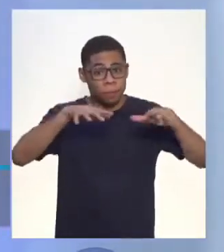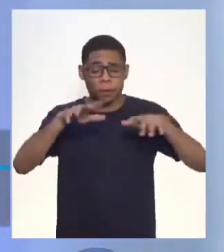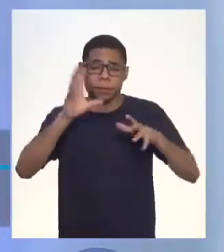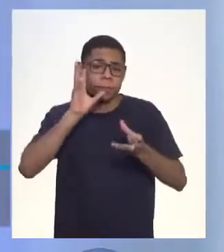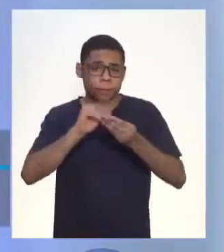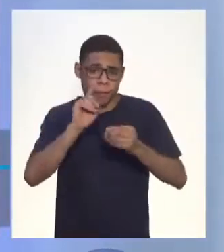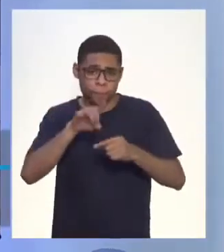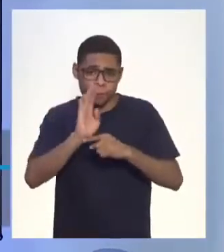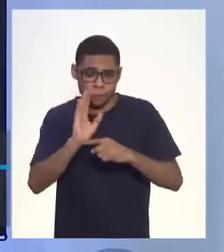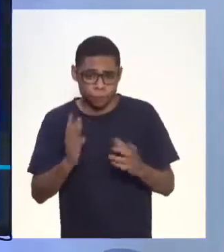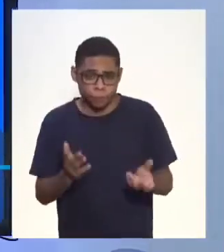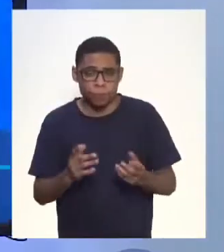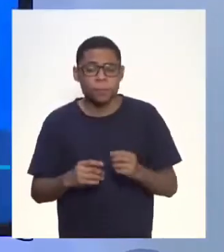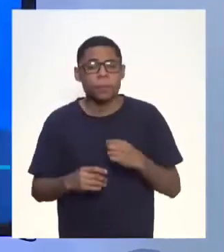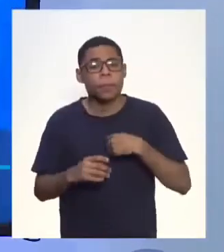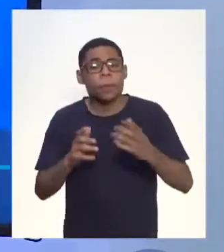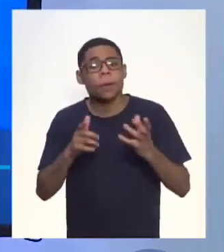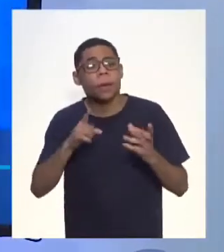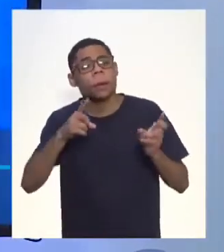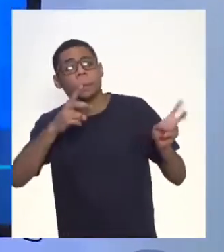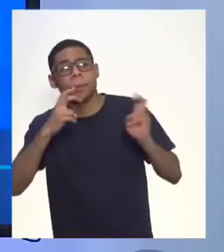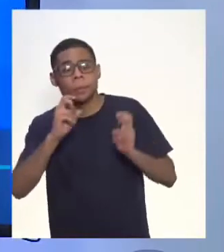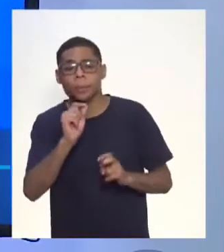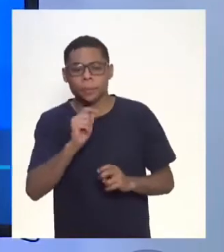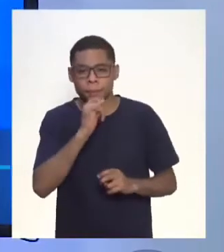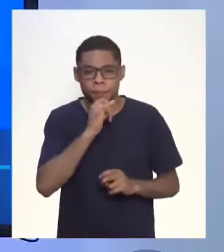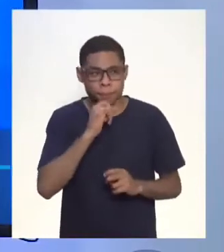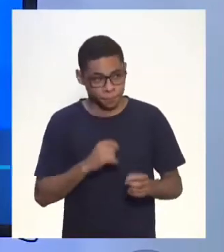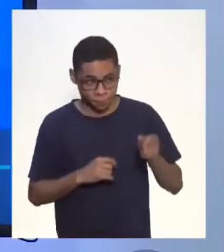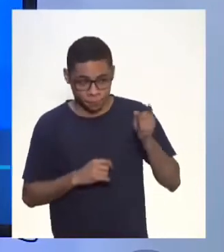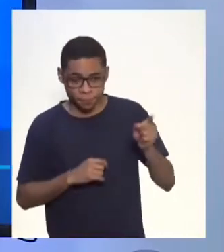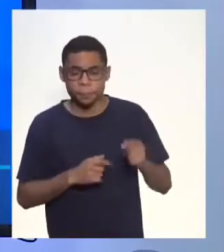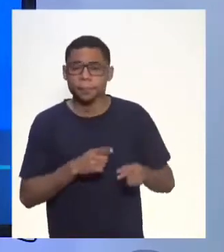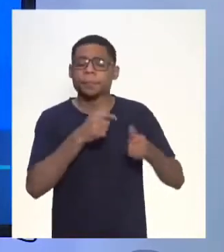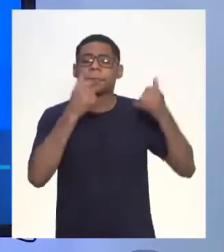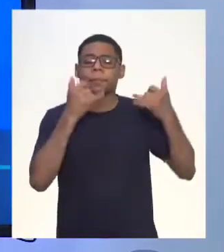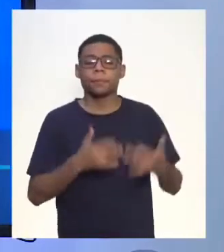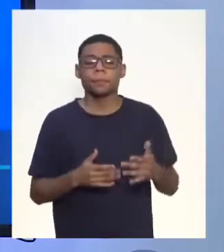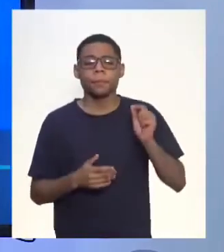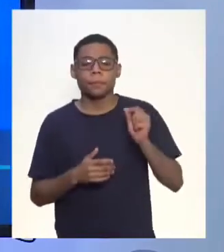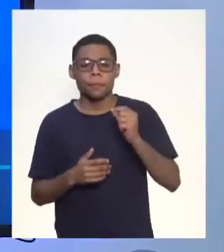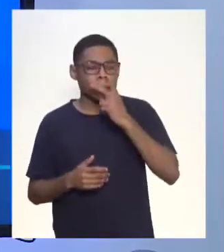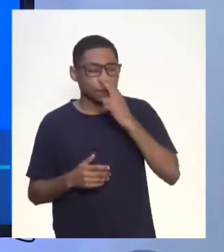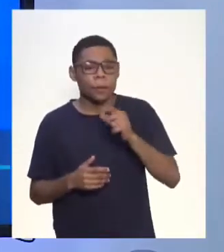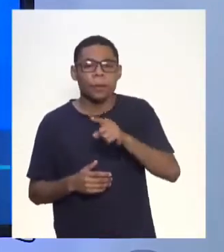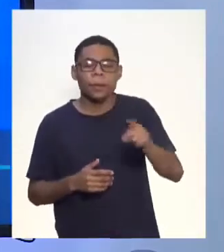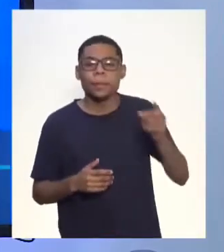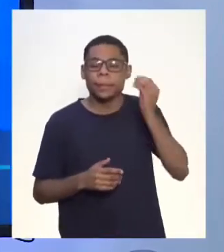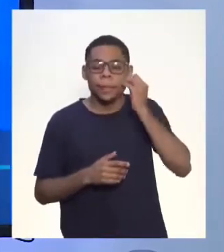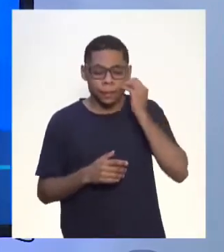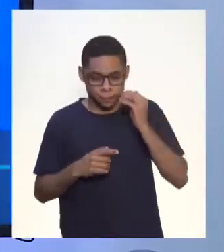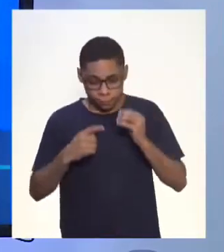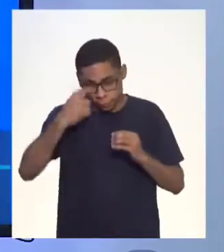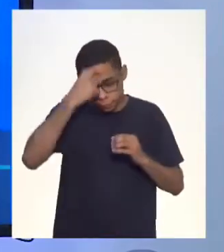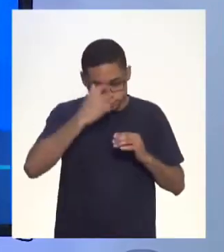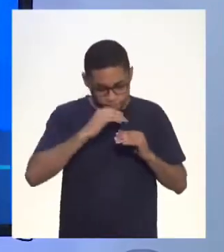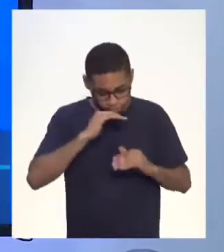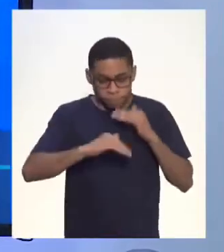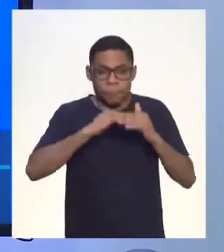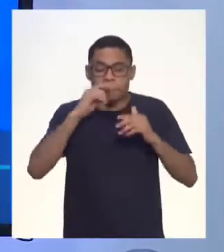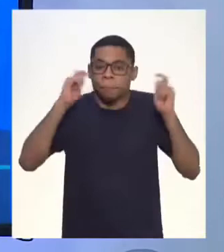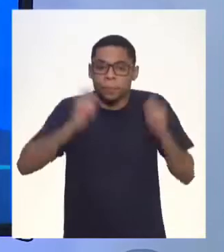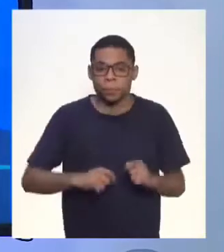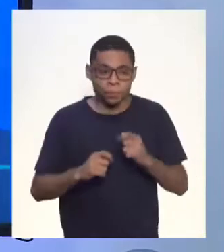que eu queria que vocês percebessem aí, que no segundo texto, eles falam que estão fazendo uma capacitação para as pessoas